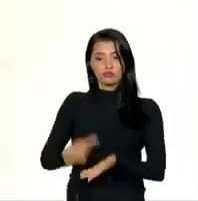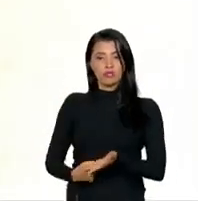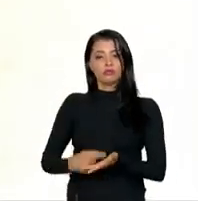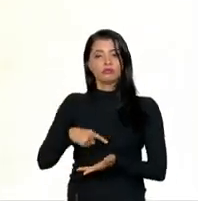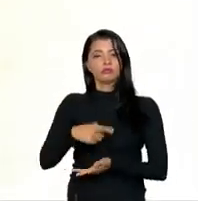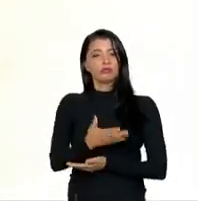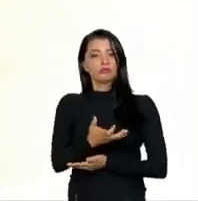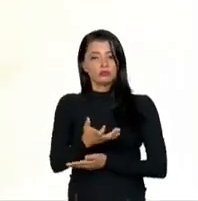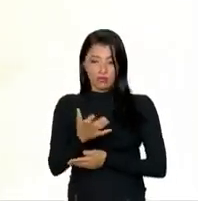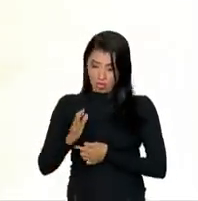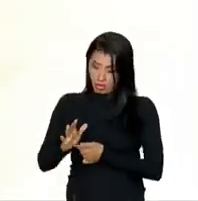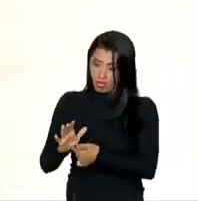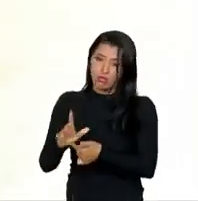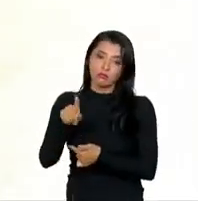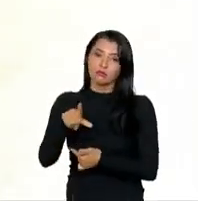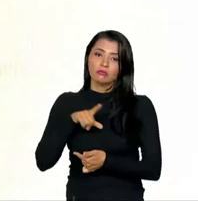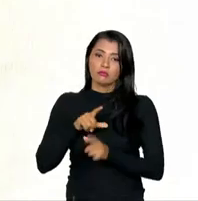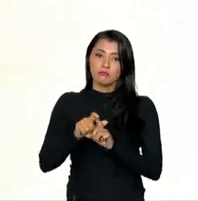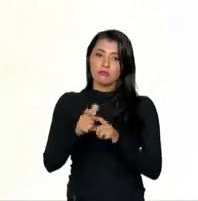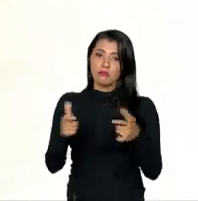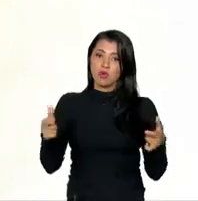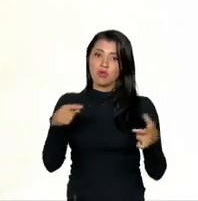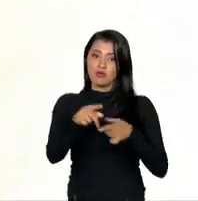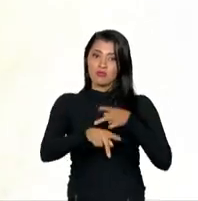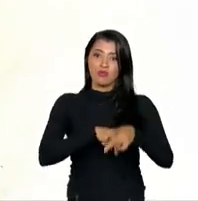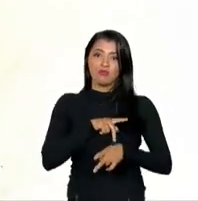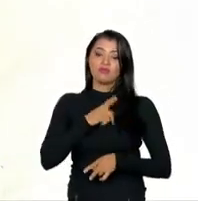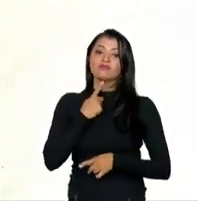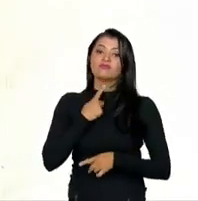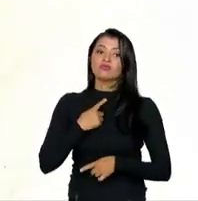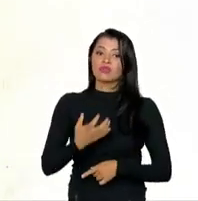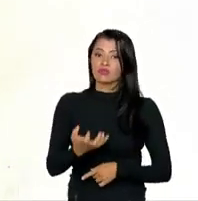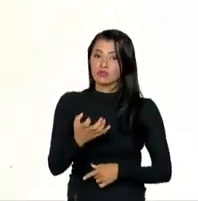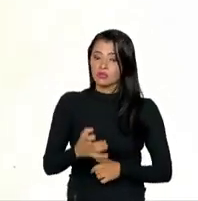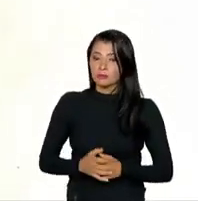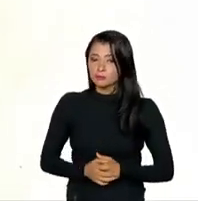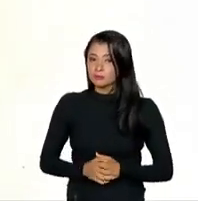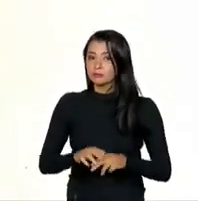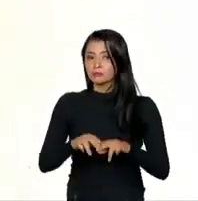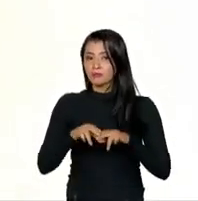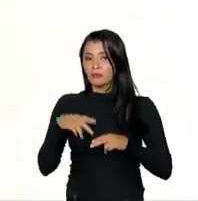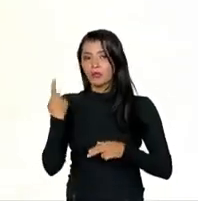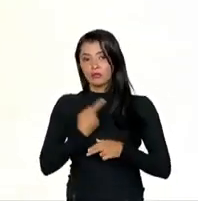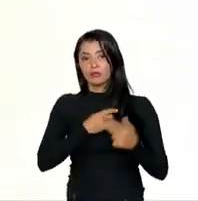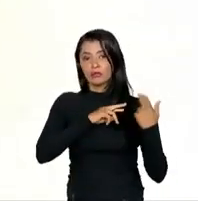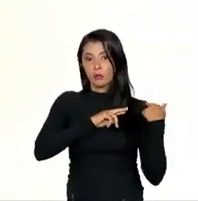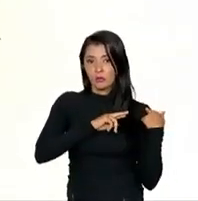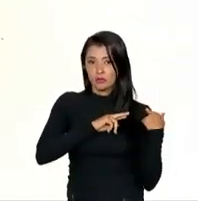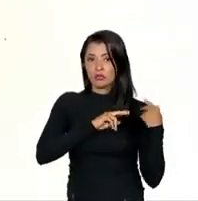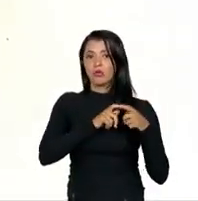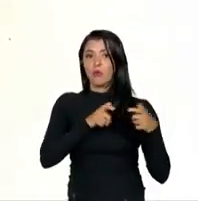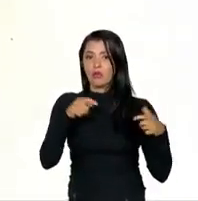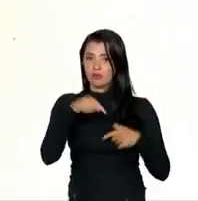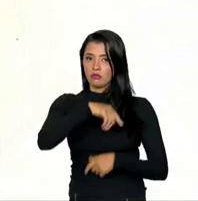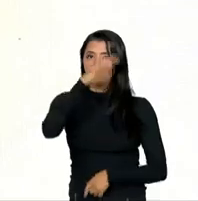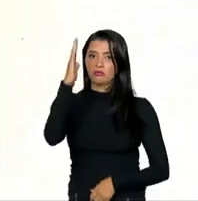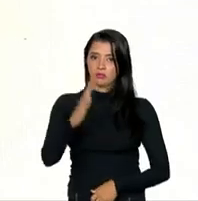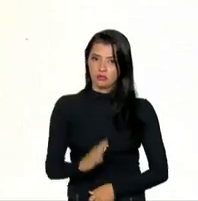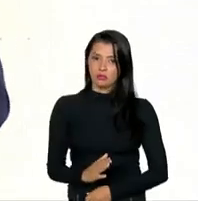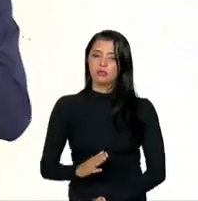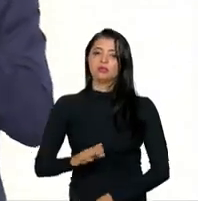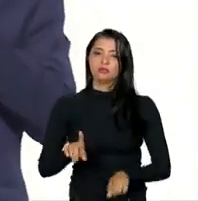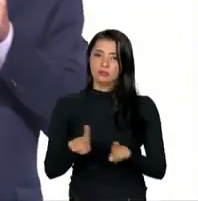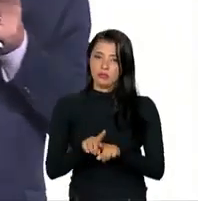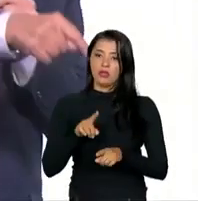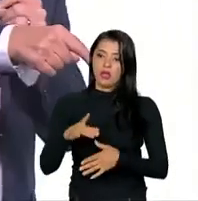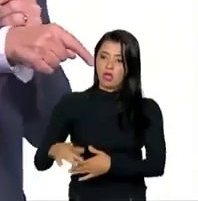quer da ampla maioria do povo. Então, a gente, por isso, aumenta a nossa responsabilidade no Brasil. É um